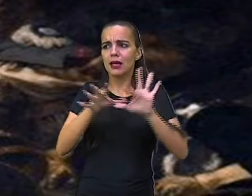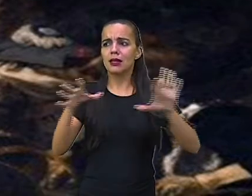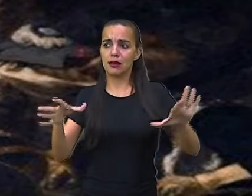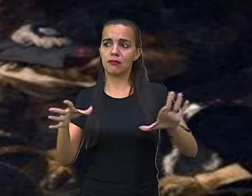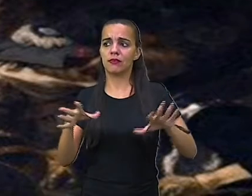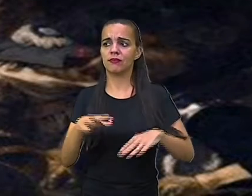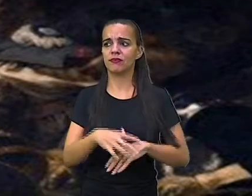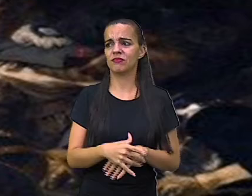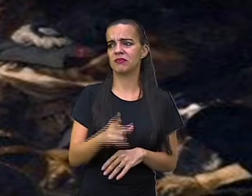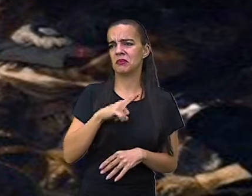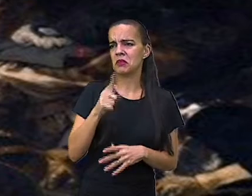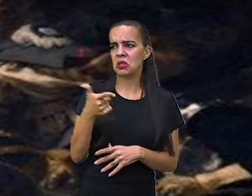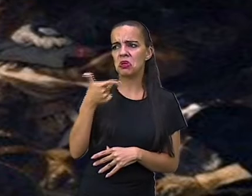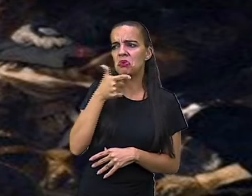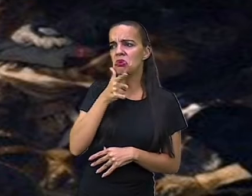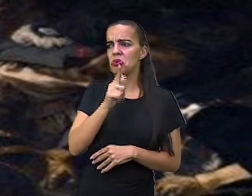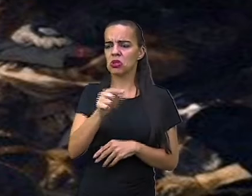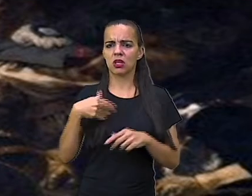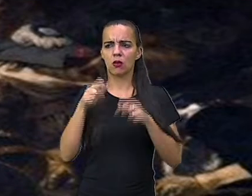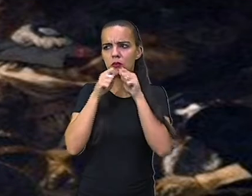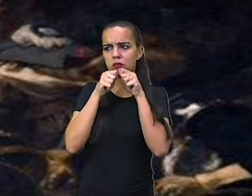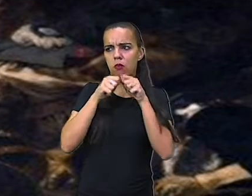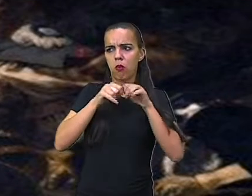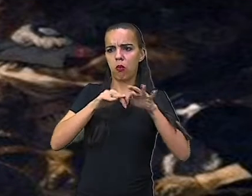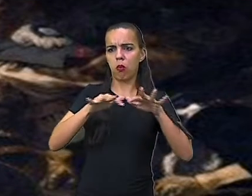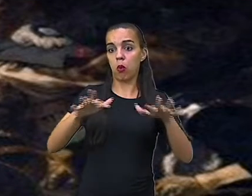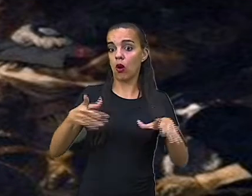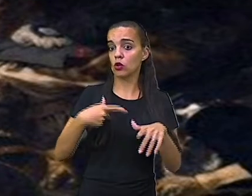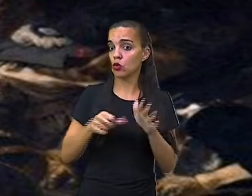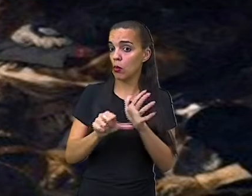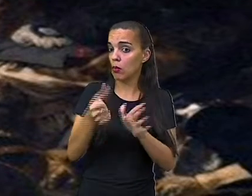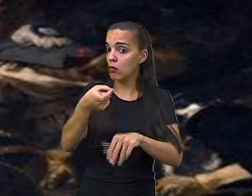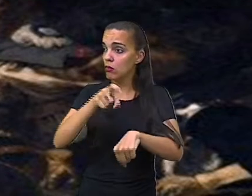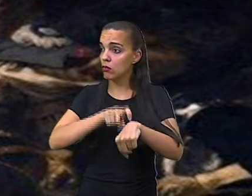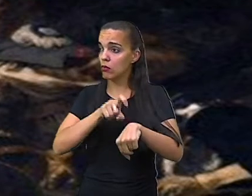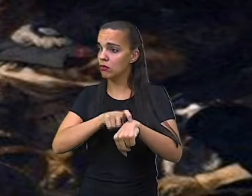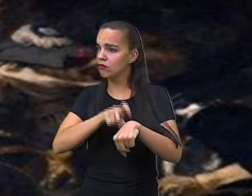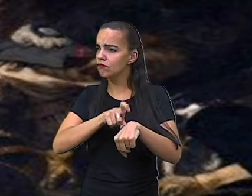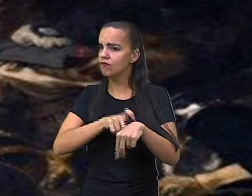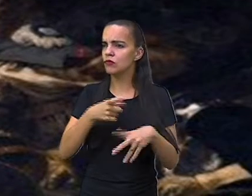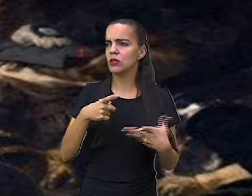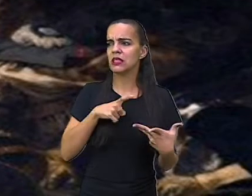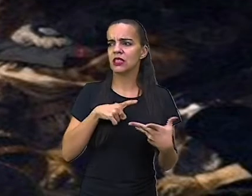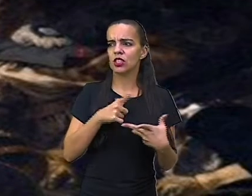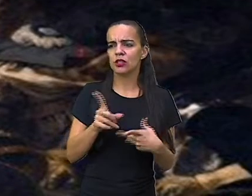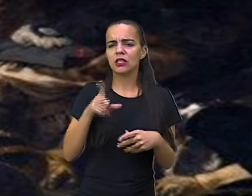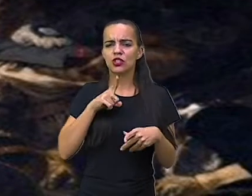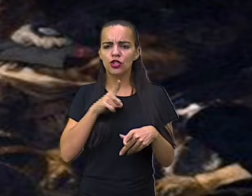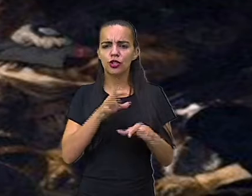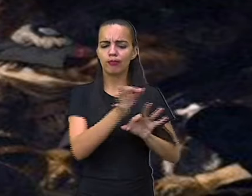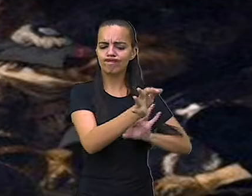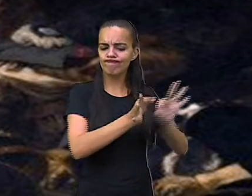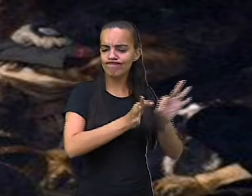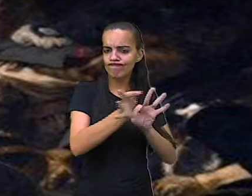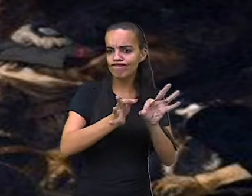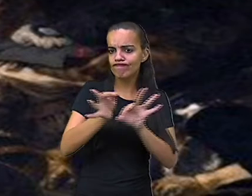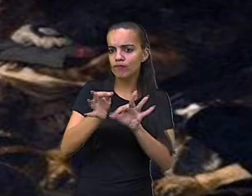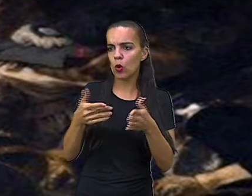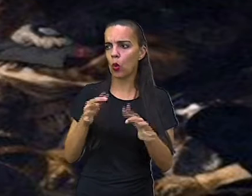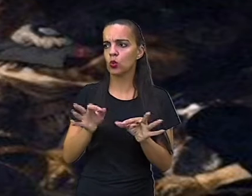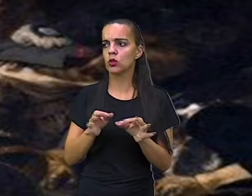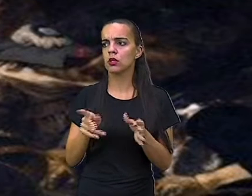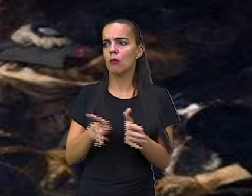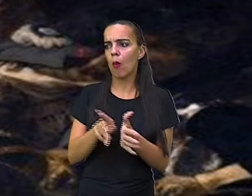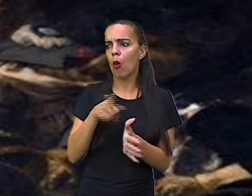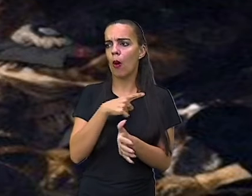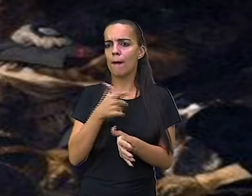burguesia conseguiu esmagar, num primeiro momento, os grupos que lutavam por projetos que beneficiassem